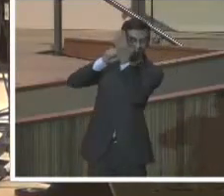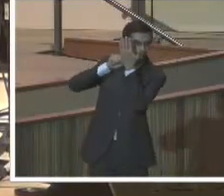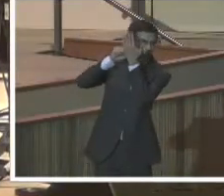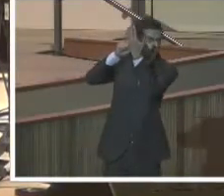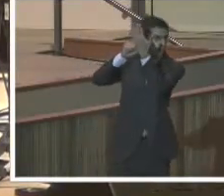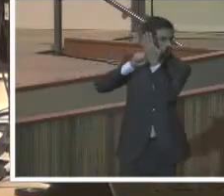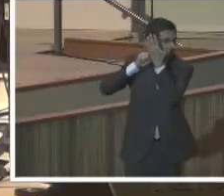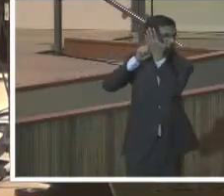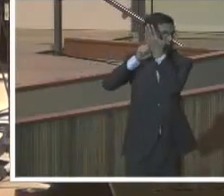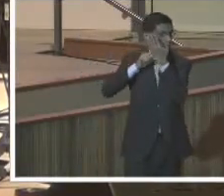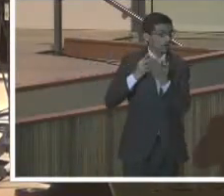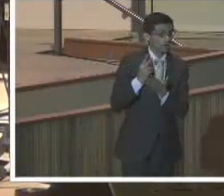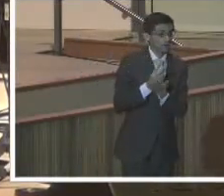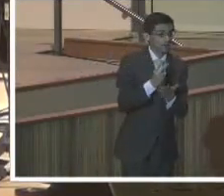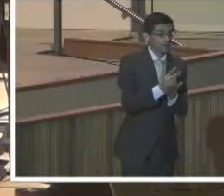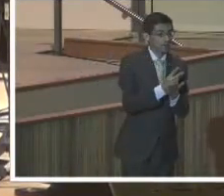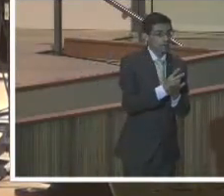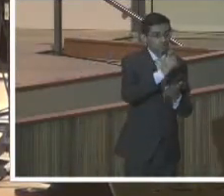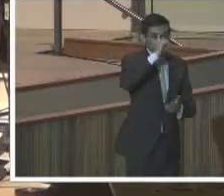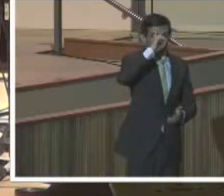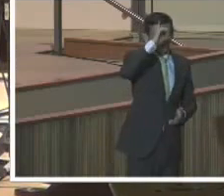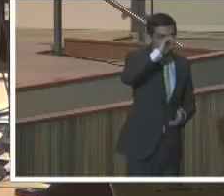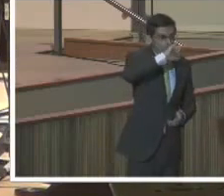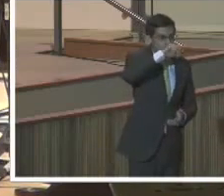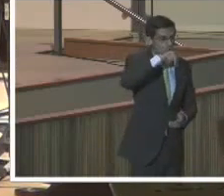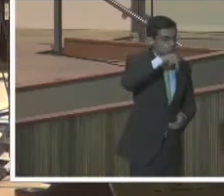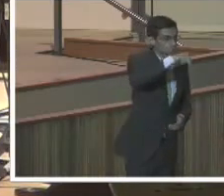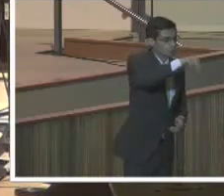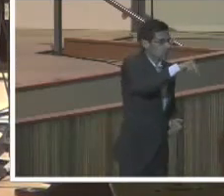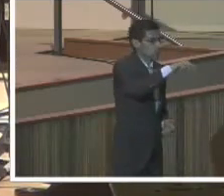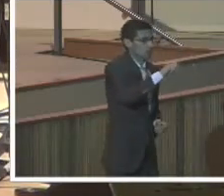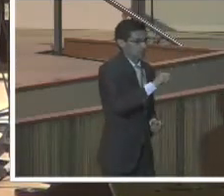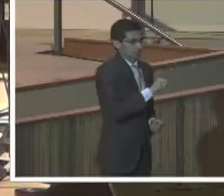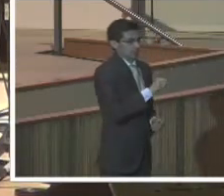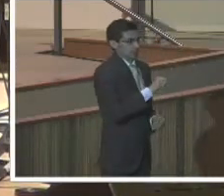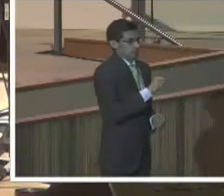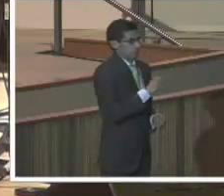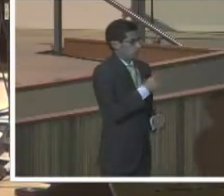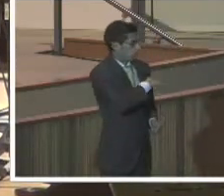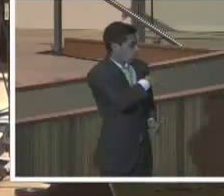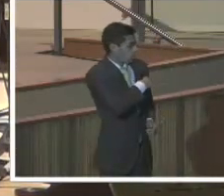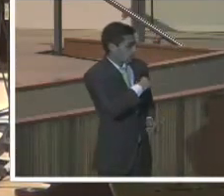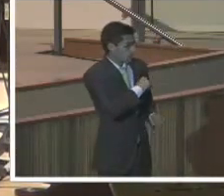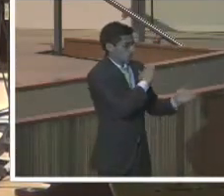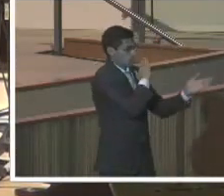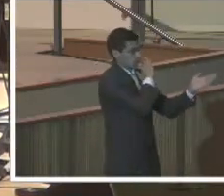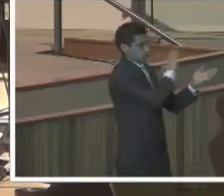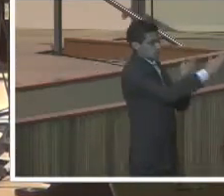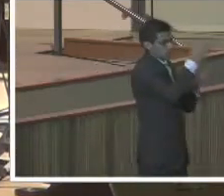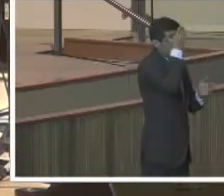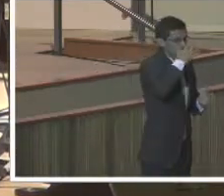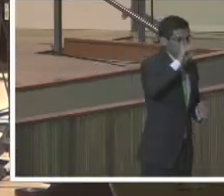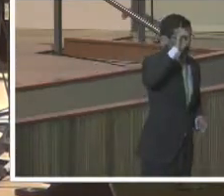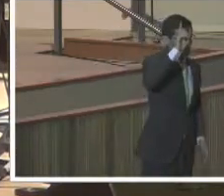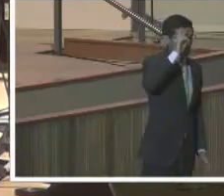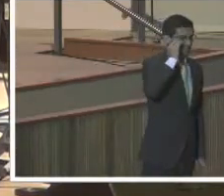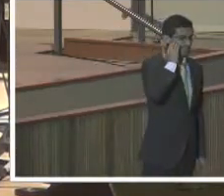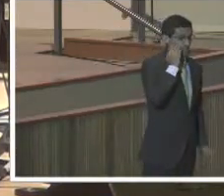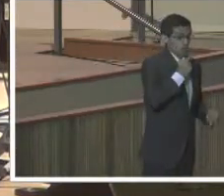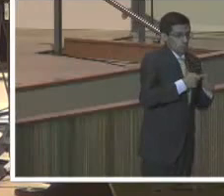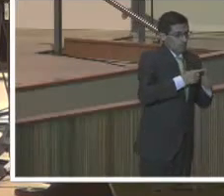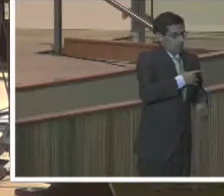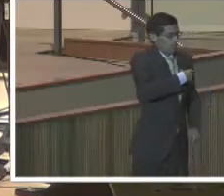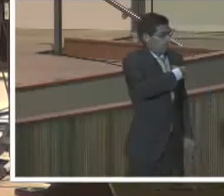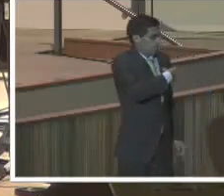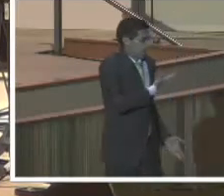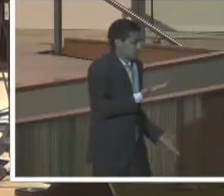Senhor, ele se rebelou contra o propósito de Deus. É interessante os motivos porque a gente foge da presença de